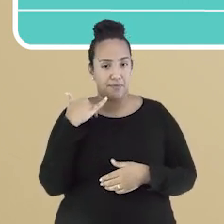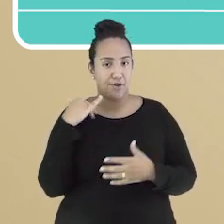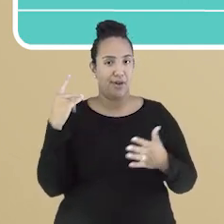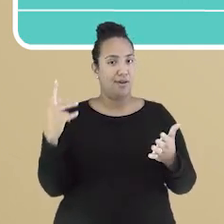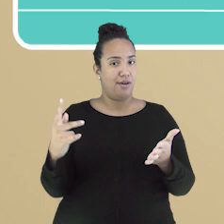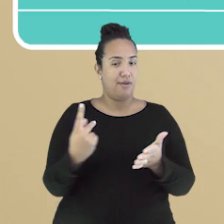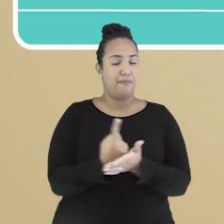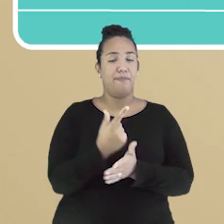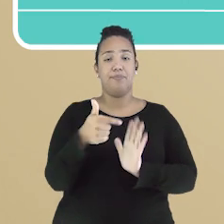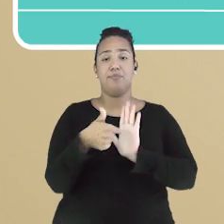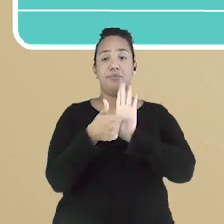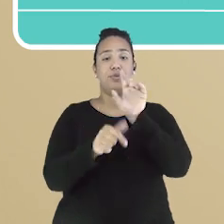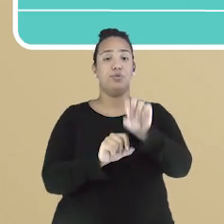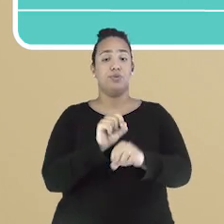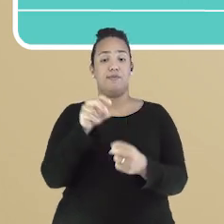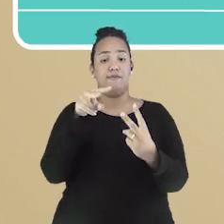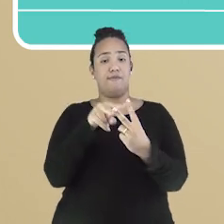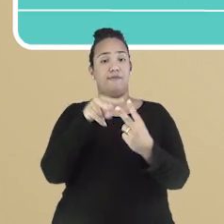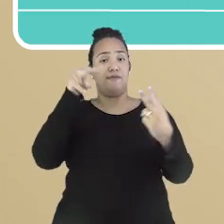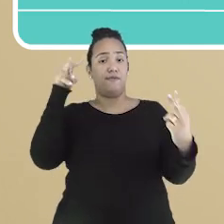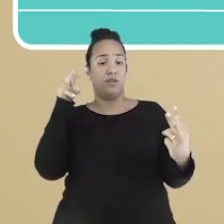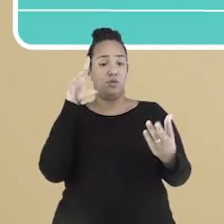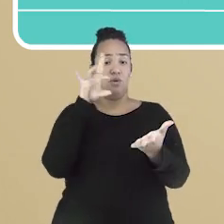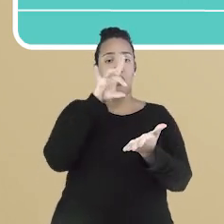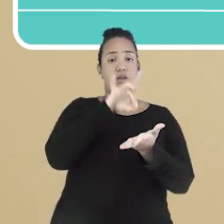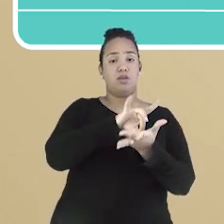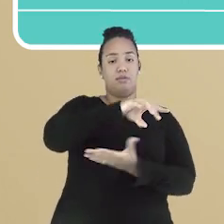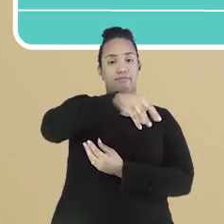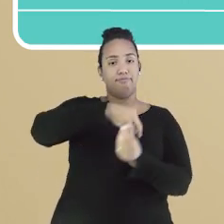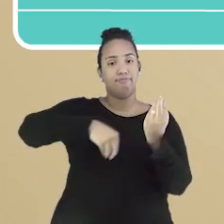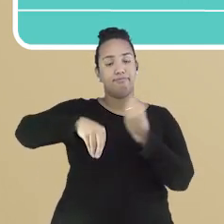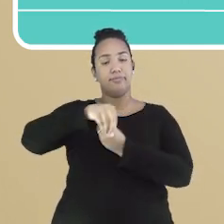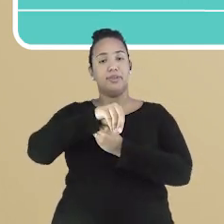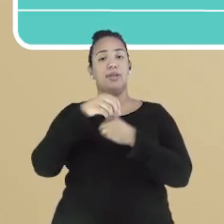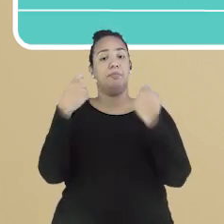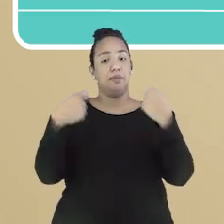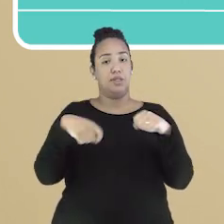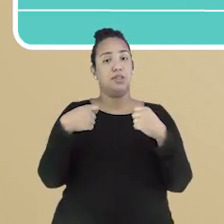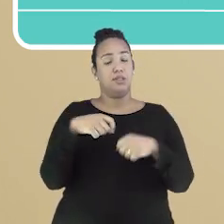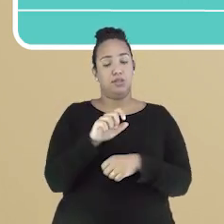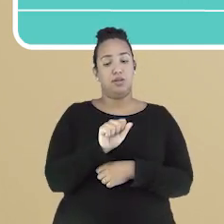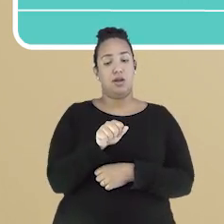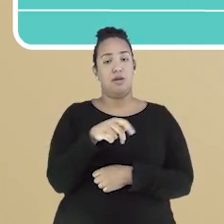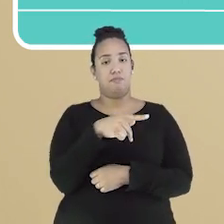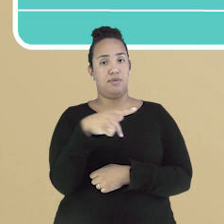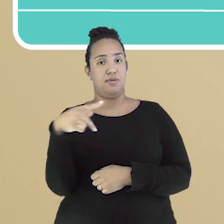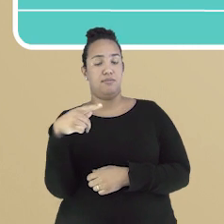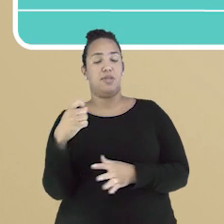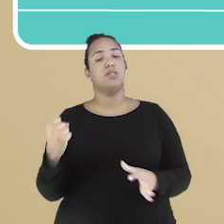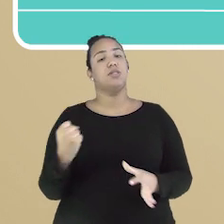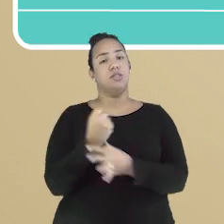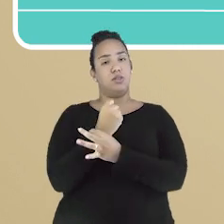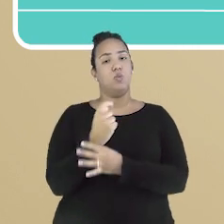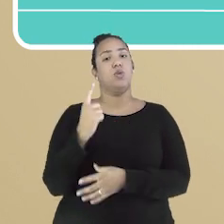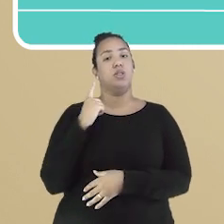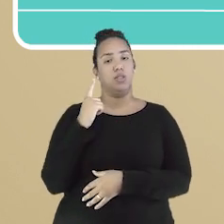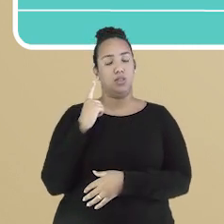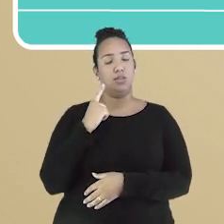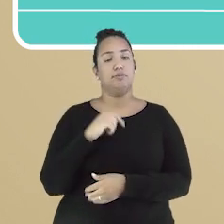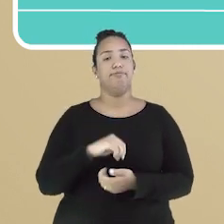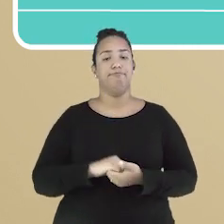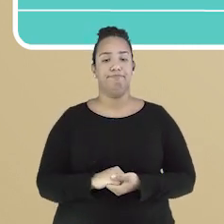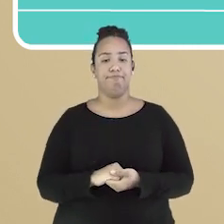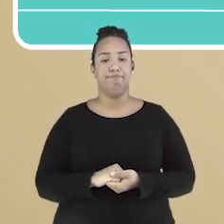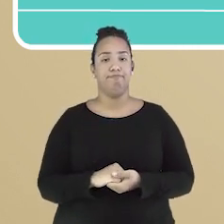mostram que a virtualidade e a realidade se misturam e exigem que a segurança desses aplicativos seja constantemente